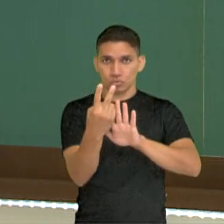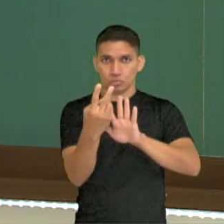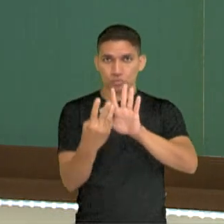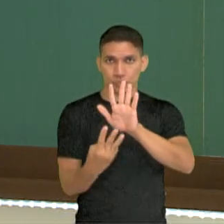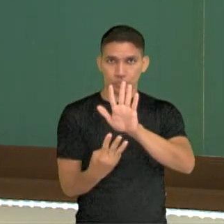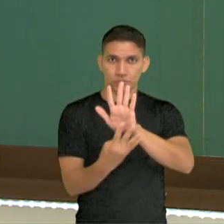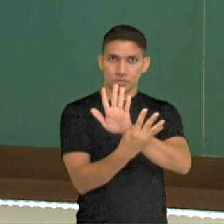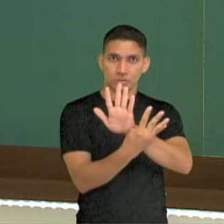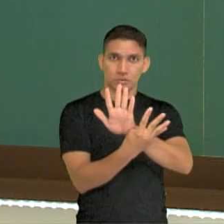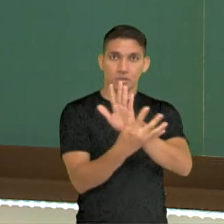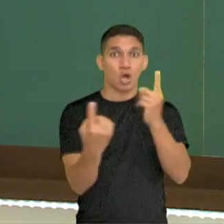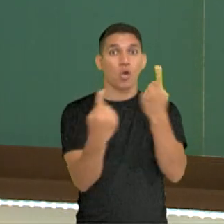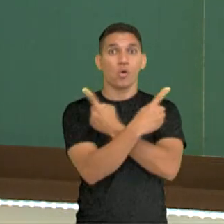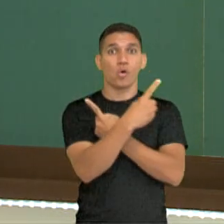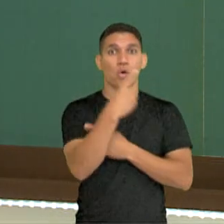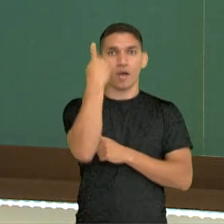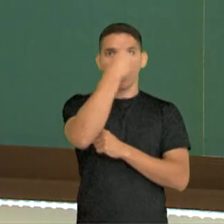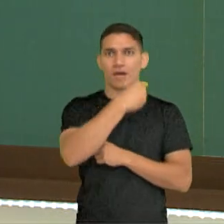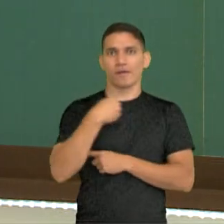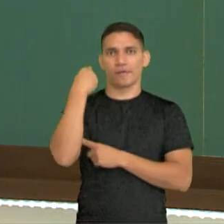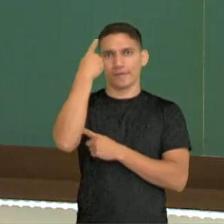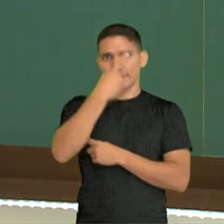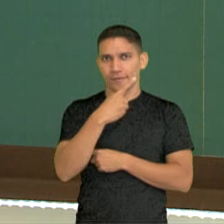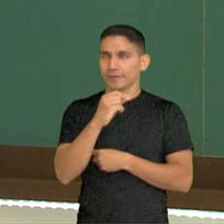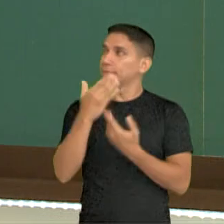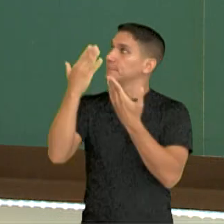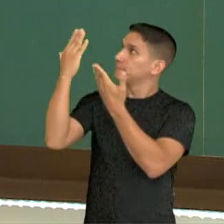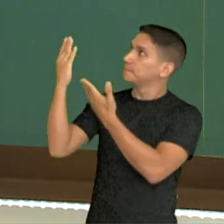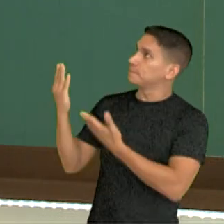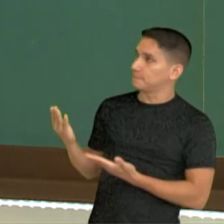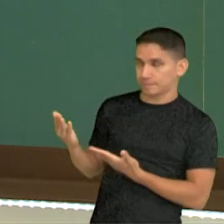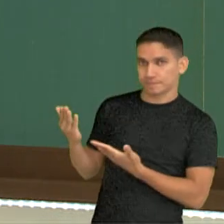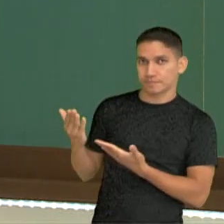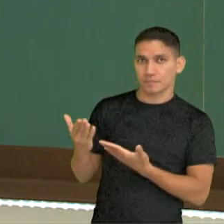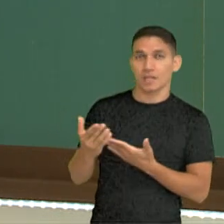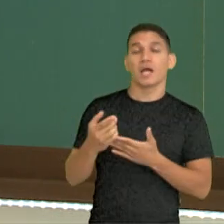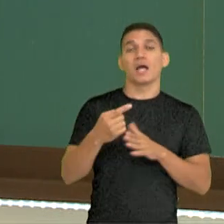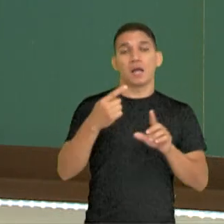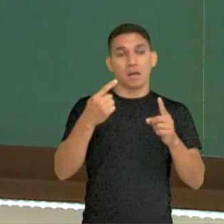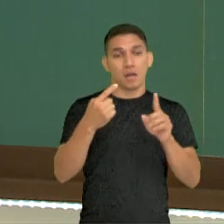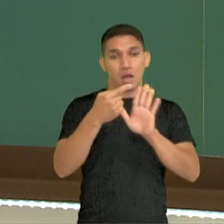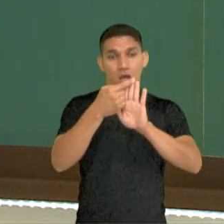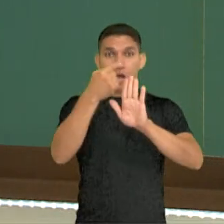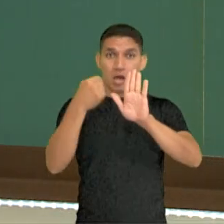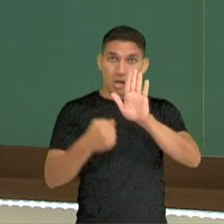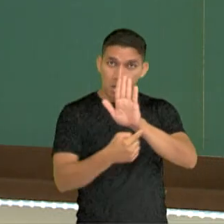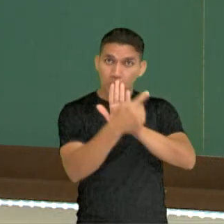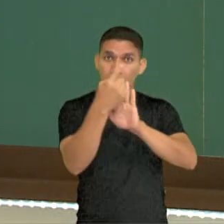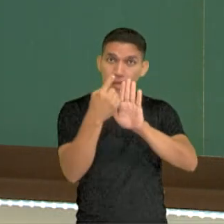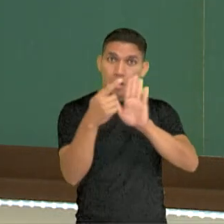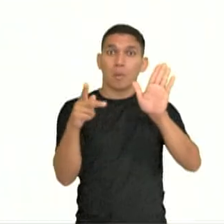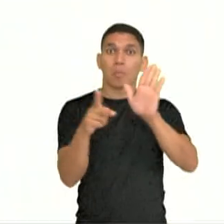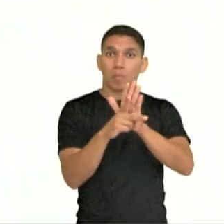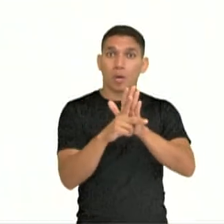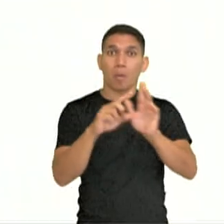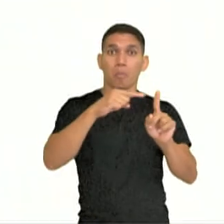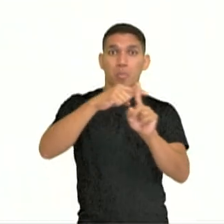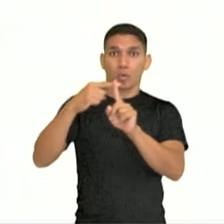o sentido anti-horário para ângulos positivos e o sentido horário para